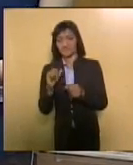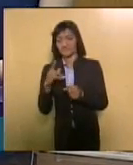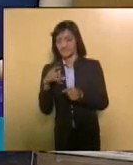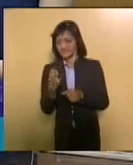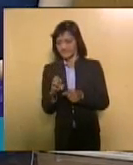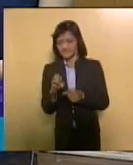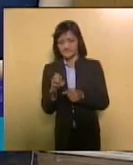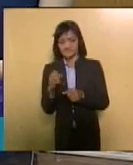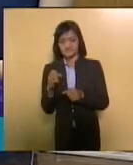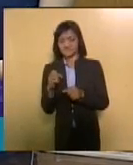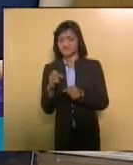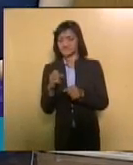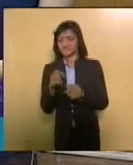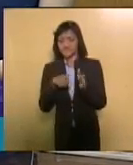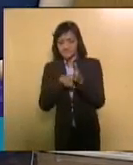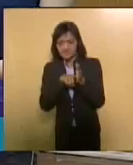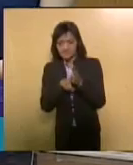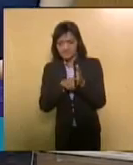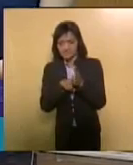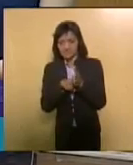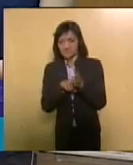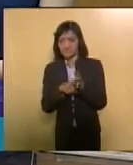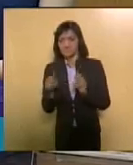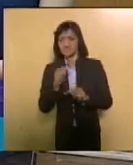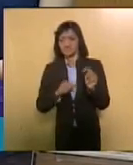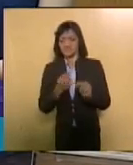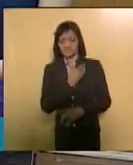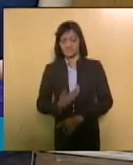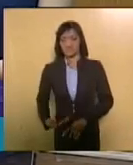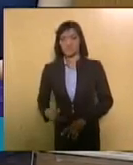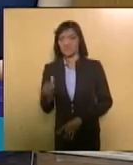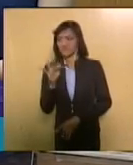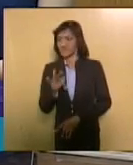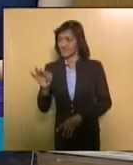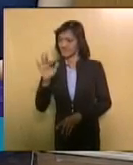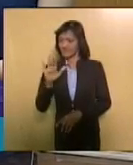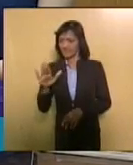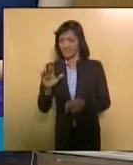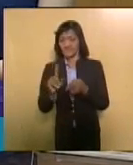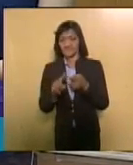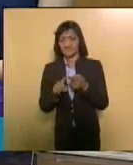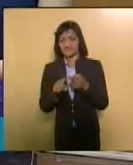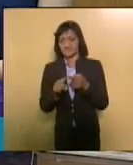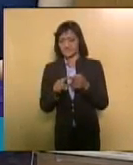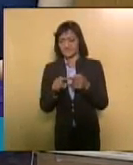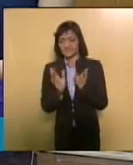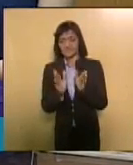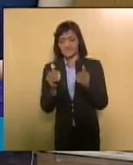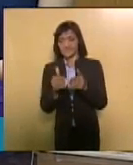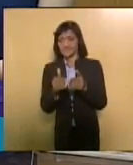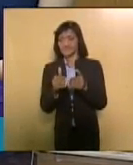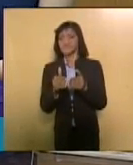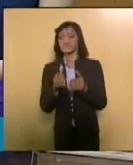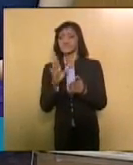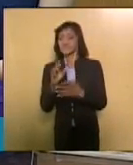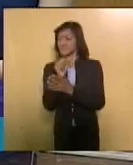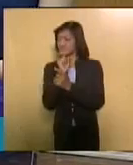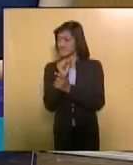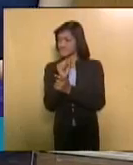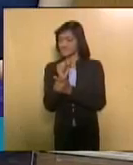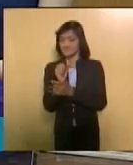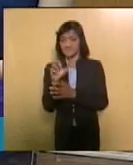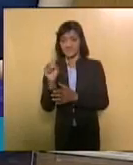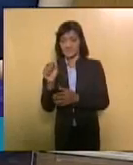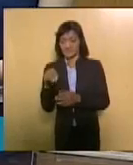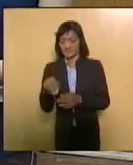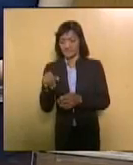que é o trabalho estudo de Pesquisa Econômica aplicada do governo federal e o Fórum Brasileiro de Segurança Pública que é Samira é diretora então todo